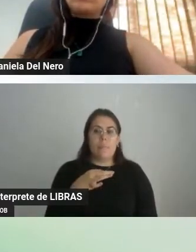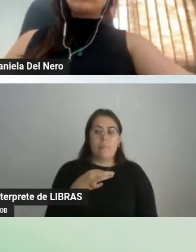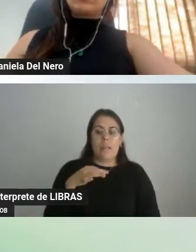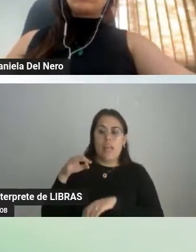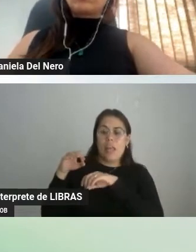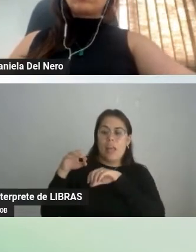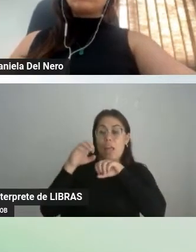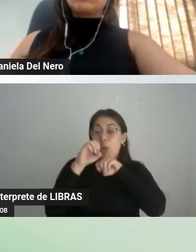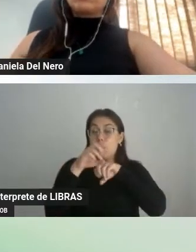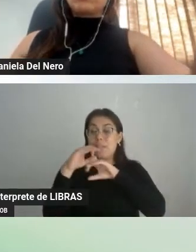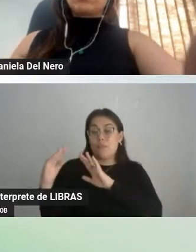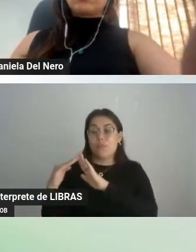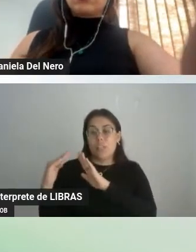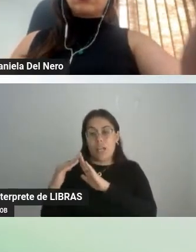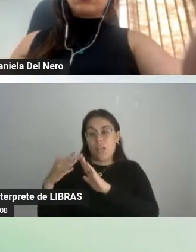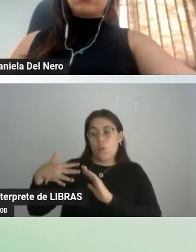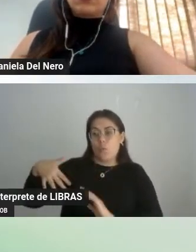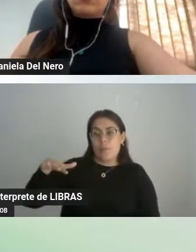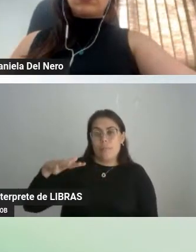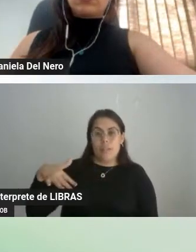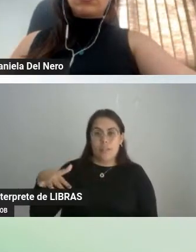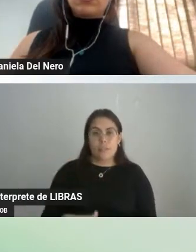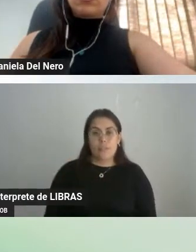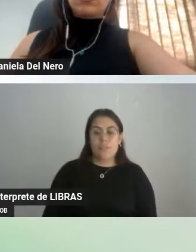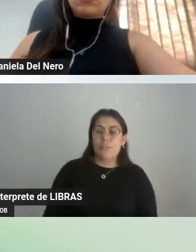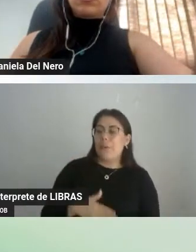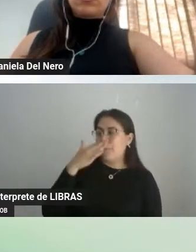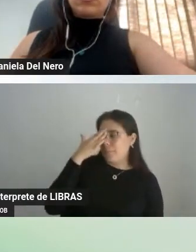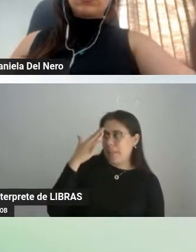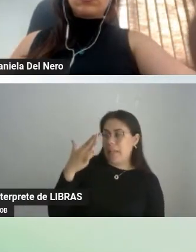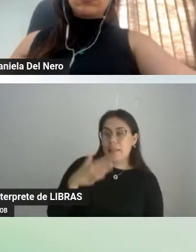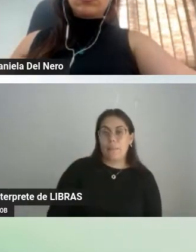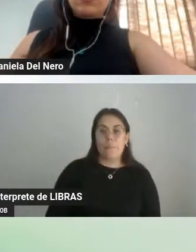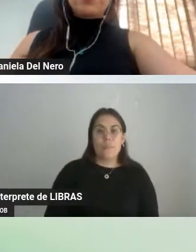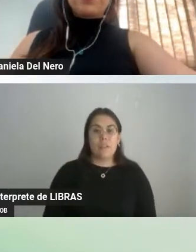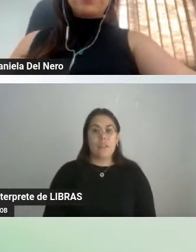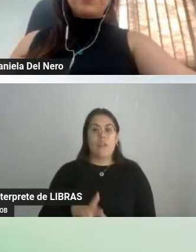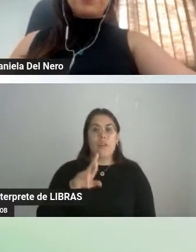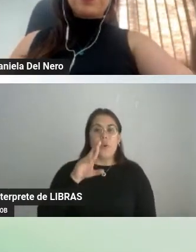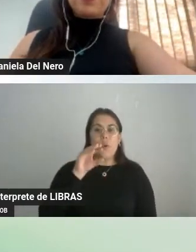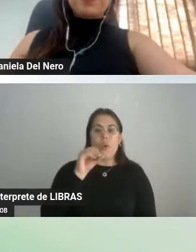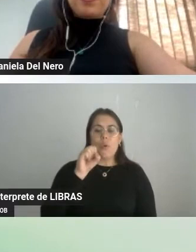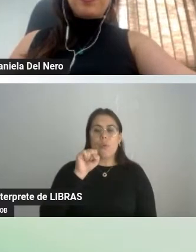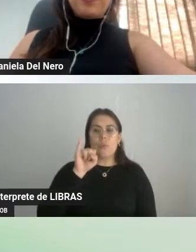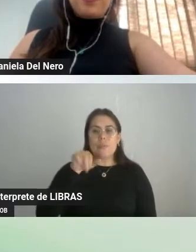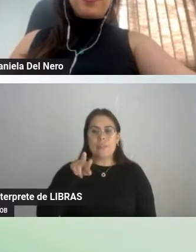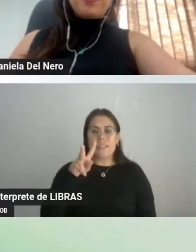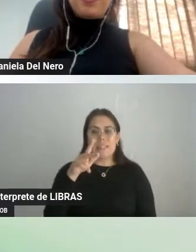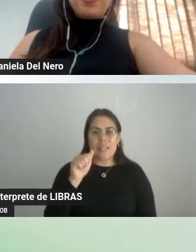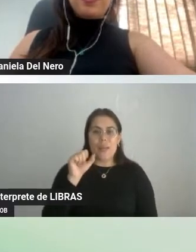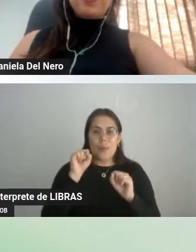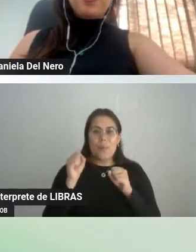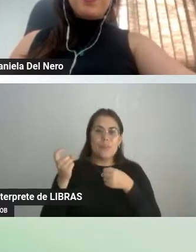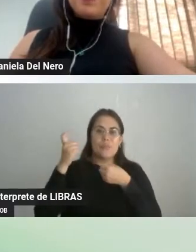ela vive. É isso, professor. Muito obrigada, Coronel. Eu queria chamar a Rosinha de volta aqui para a sala. A Rosinha pode